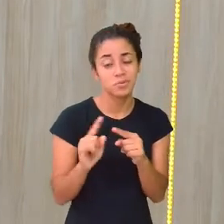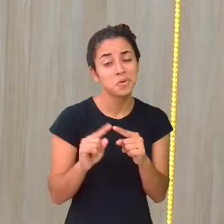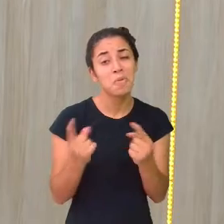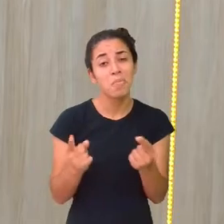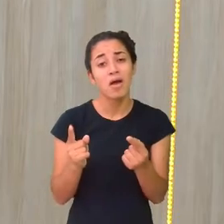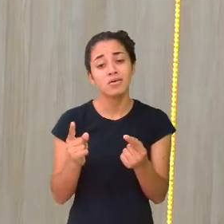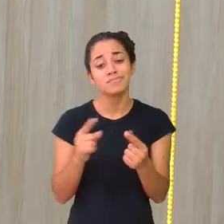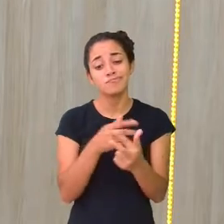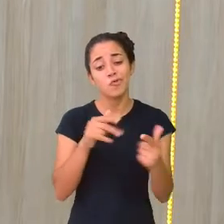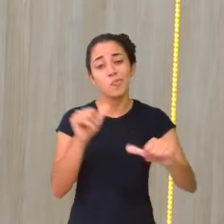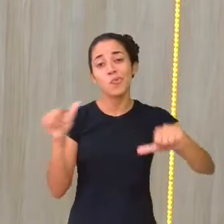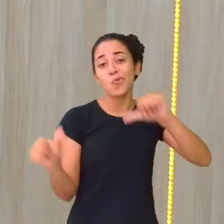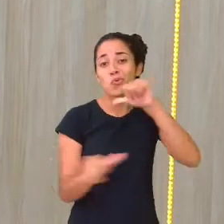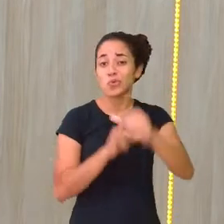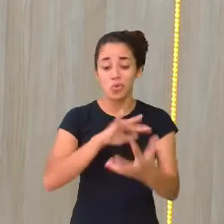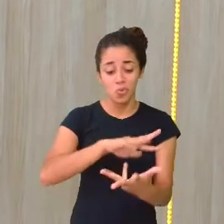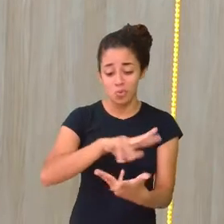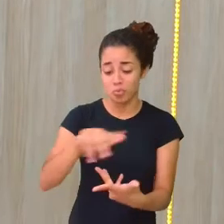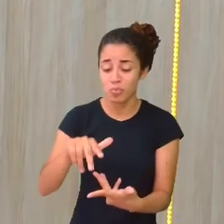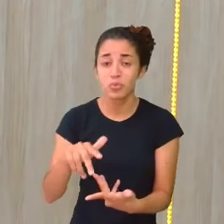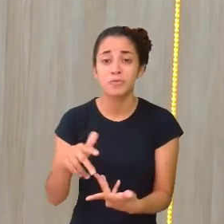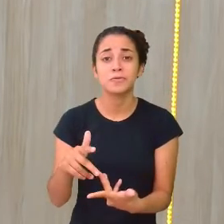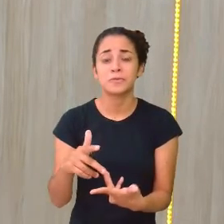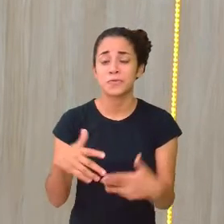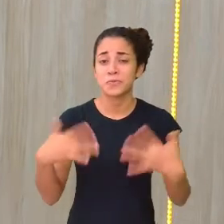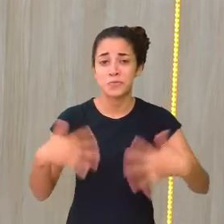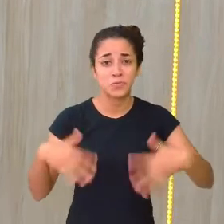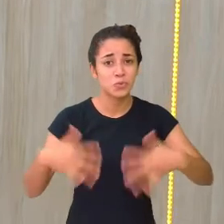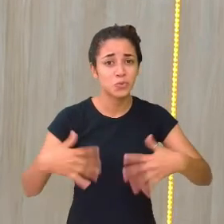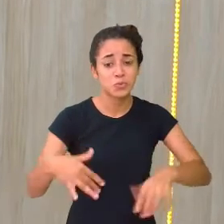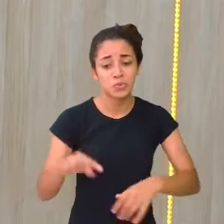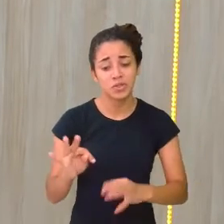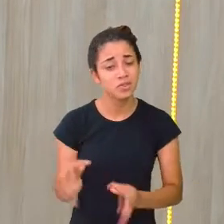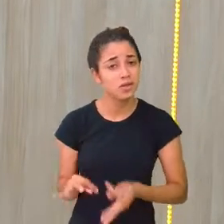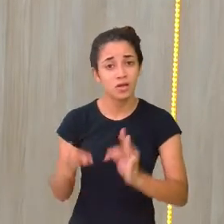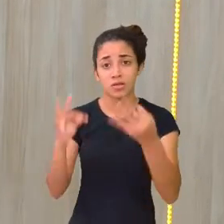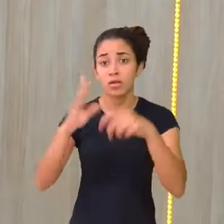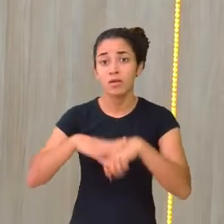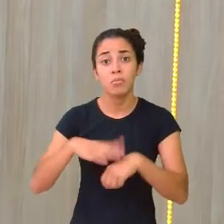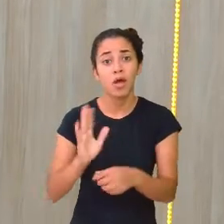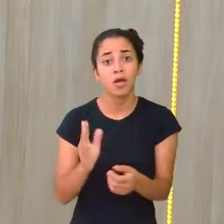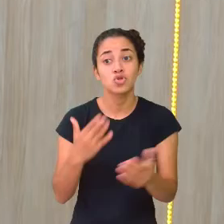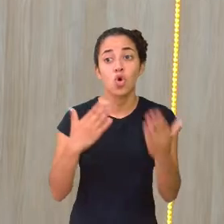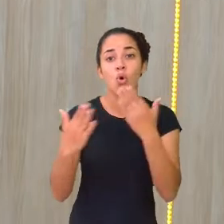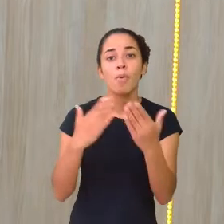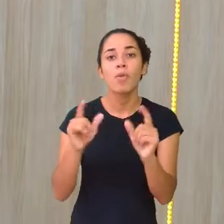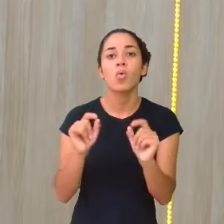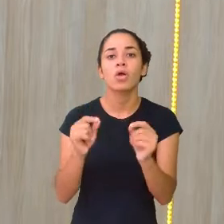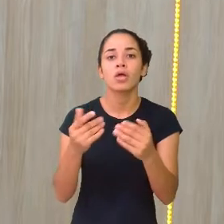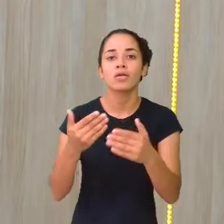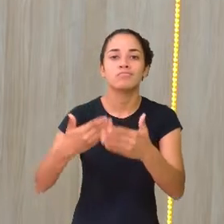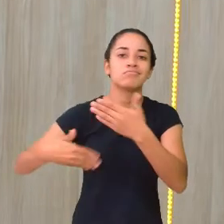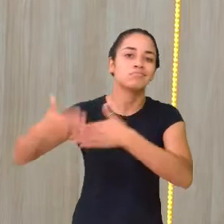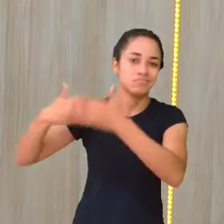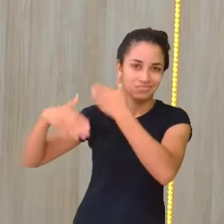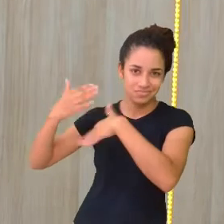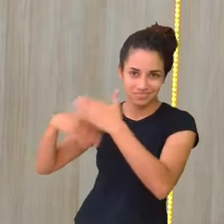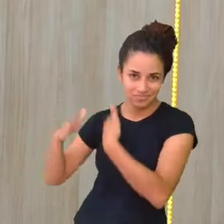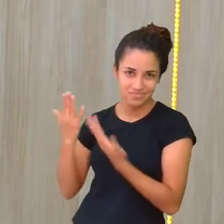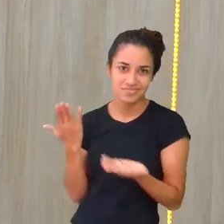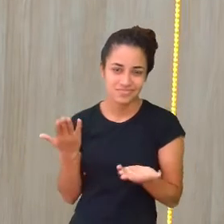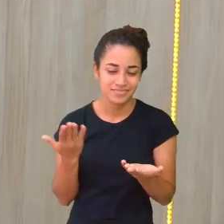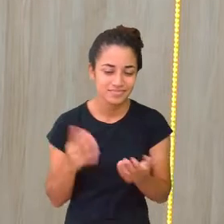mudaram, o mundo está bem mais próximo, bem mais tecnológico comparado a períodos